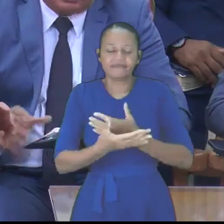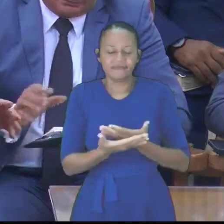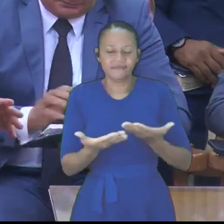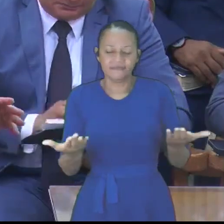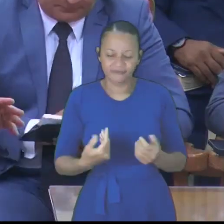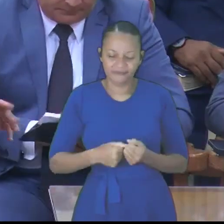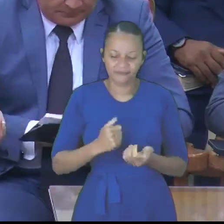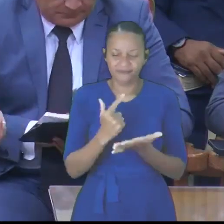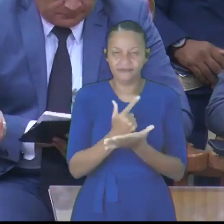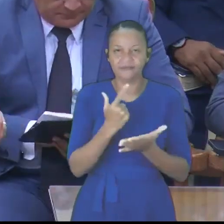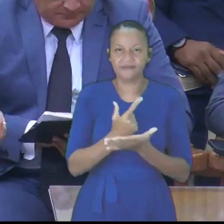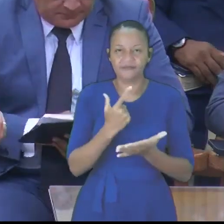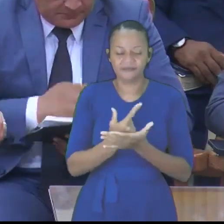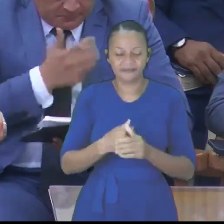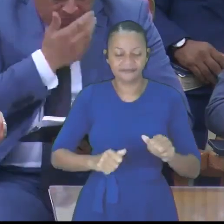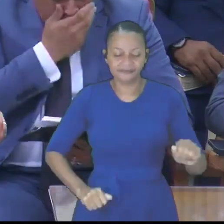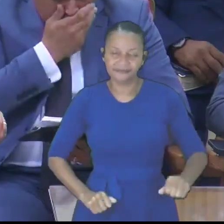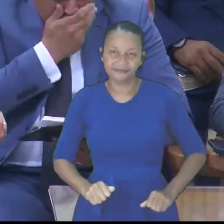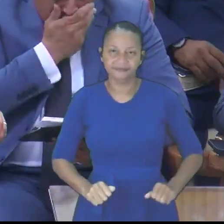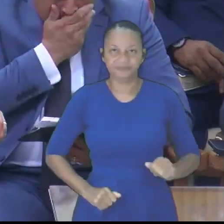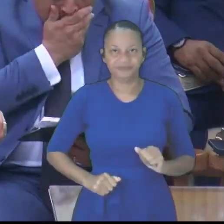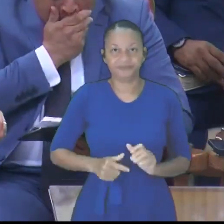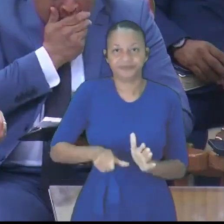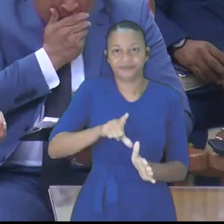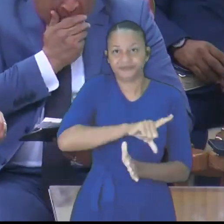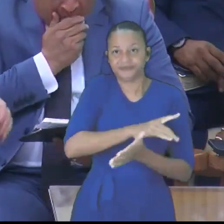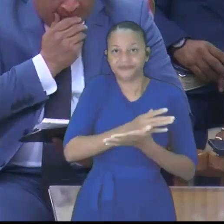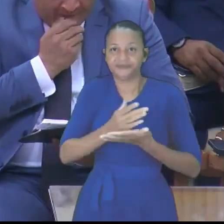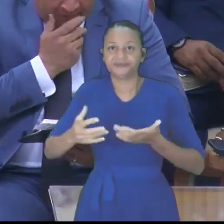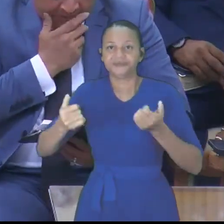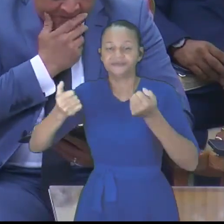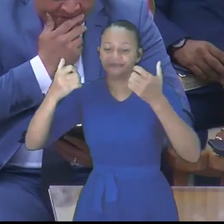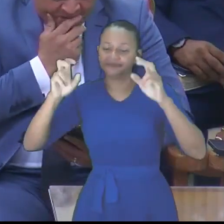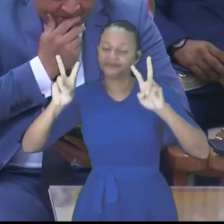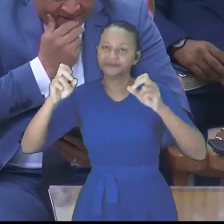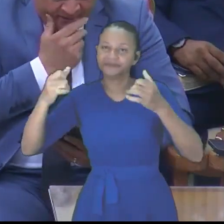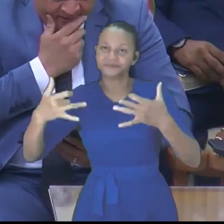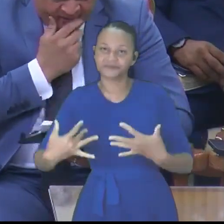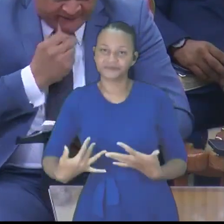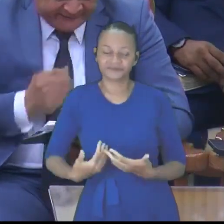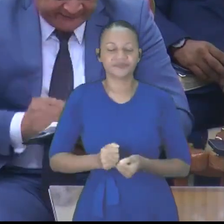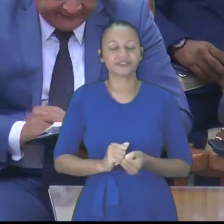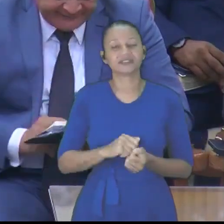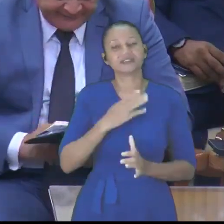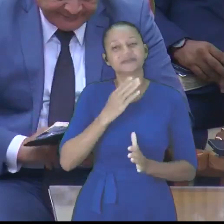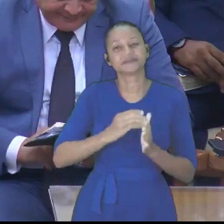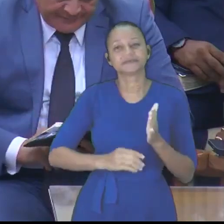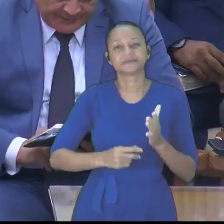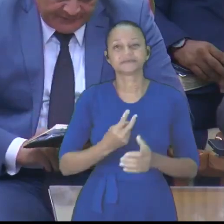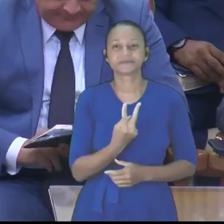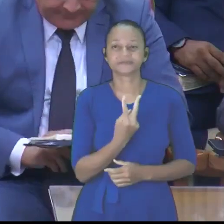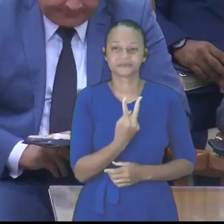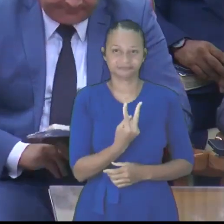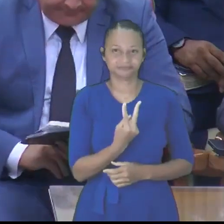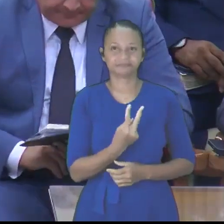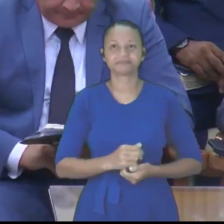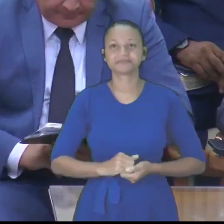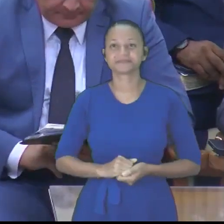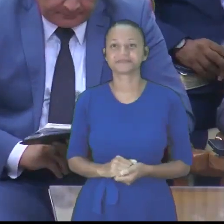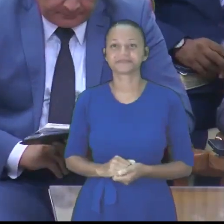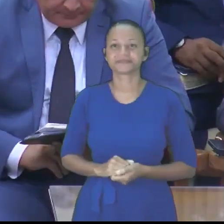Atos, antes de entrarmos no assunto de hoje, capítulo 2, né? Capítulo